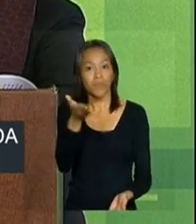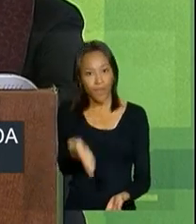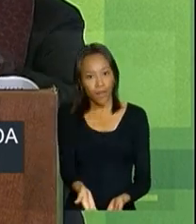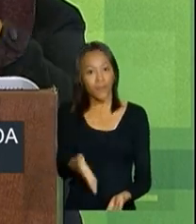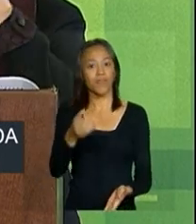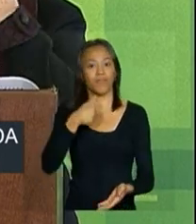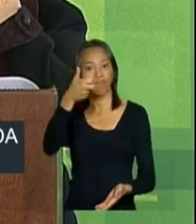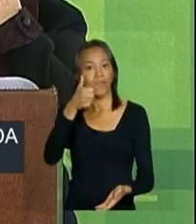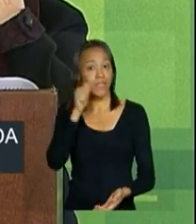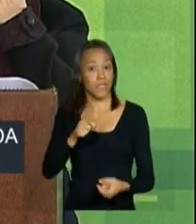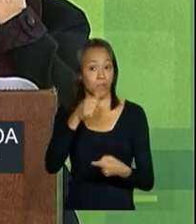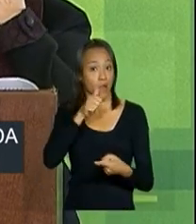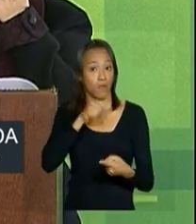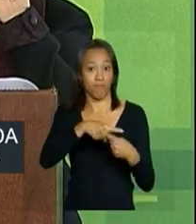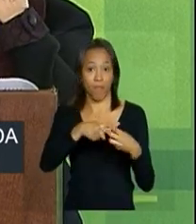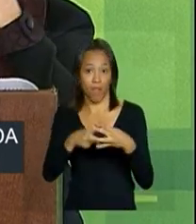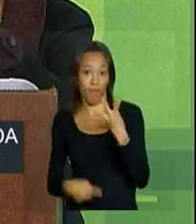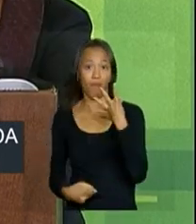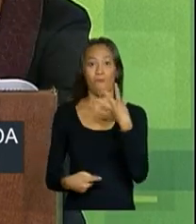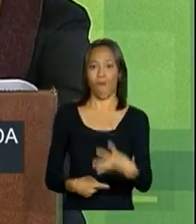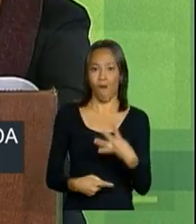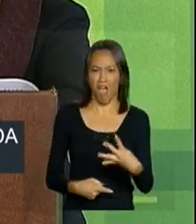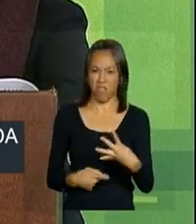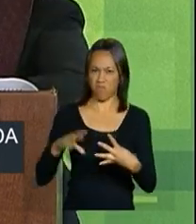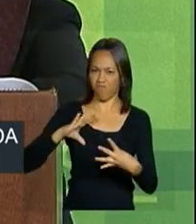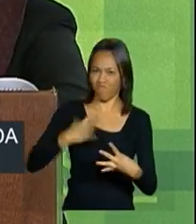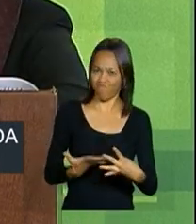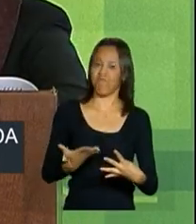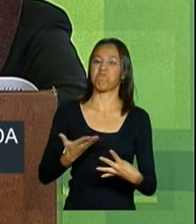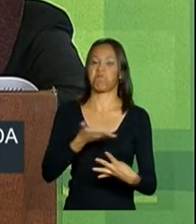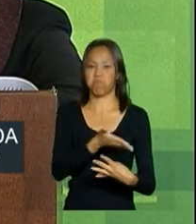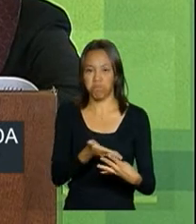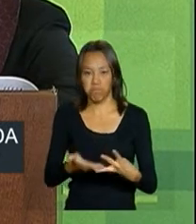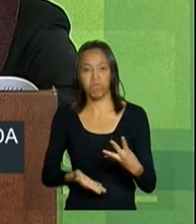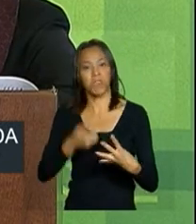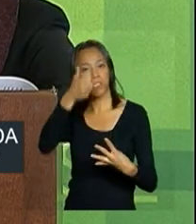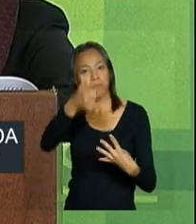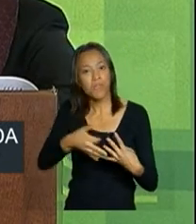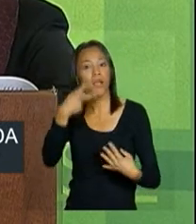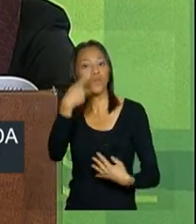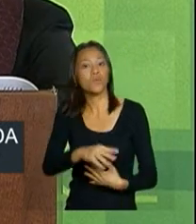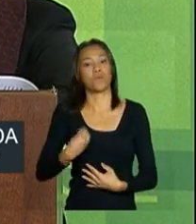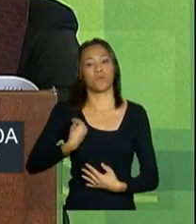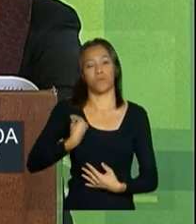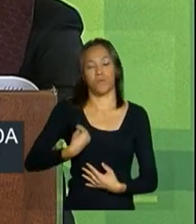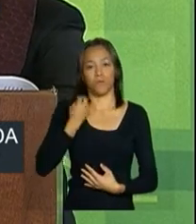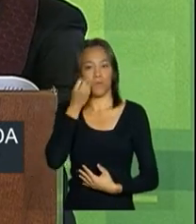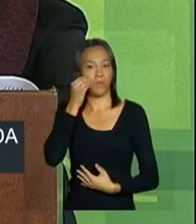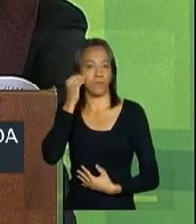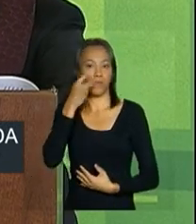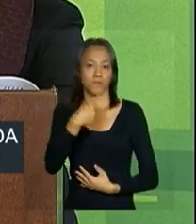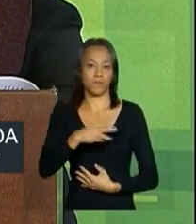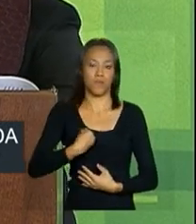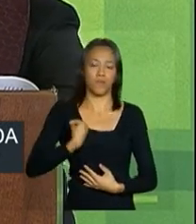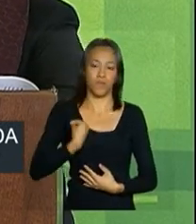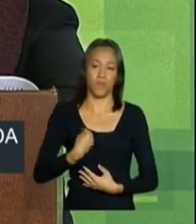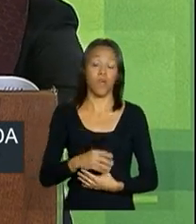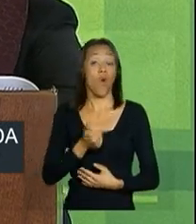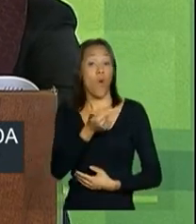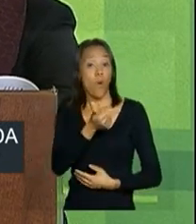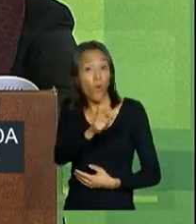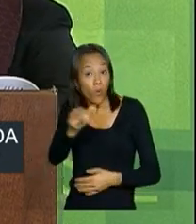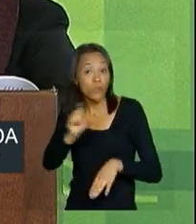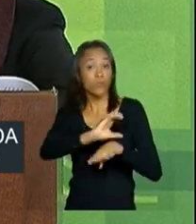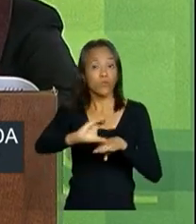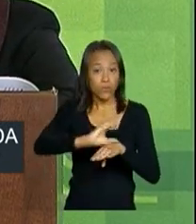testemunhos dessas quatro bravas e guerreiras maridos da vida real em outros cursos